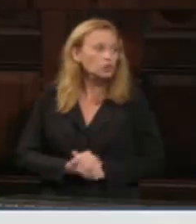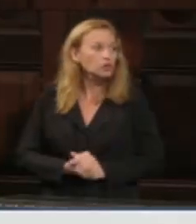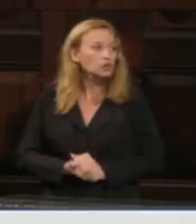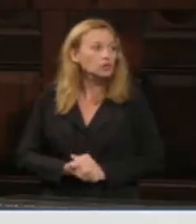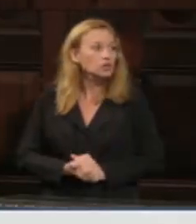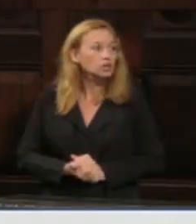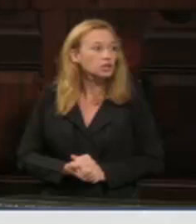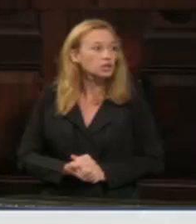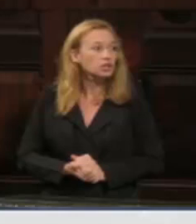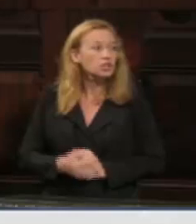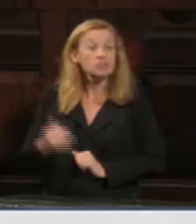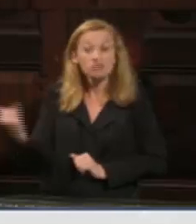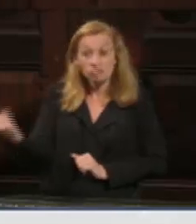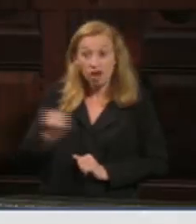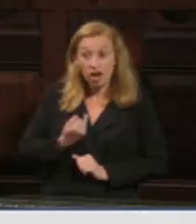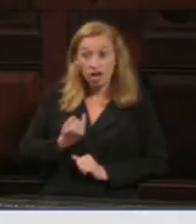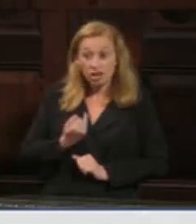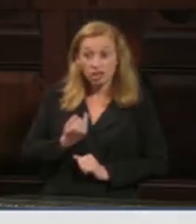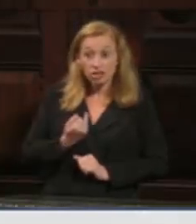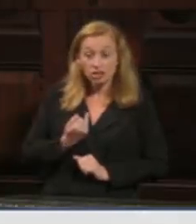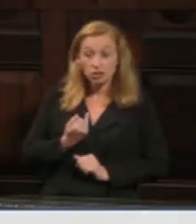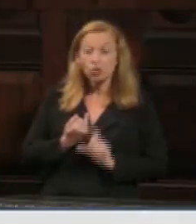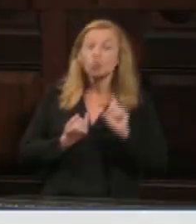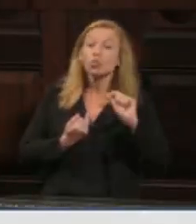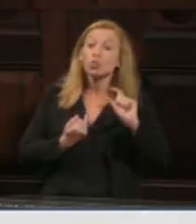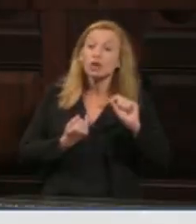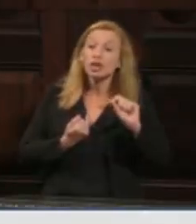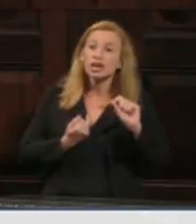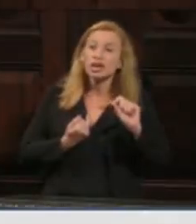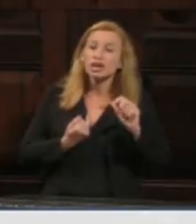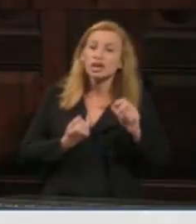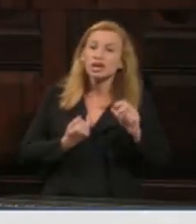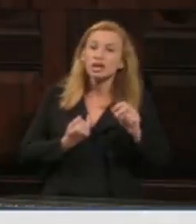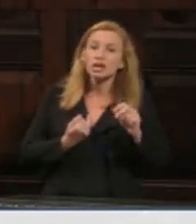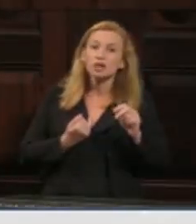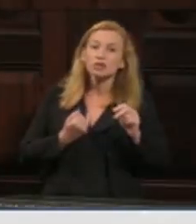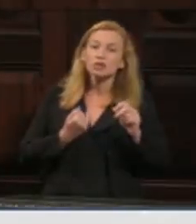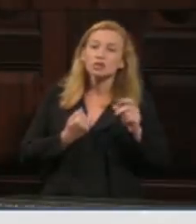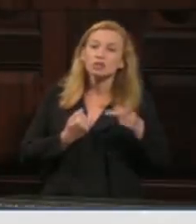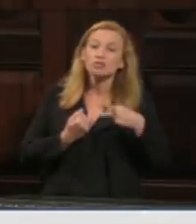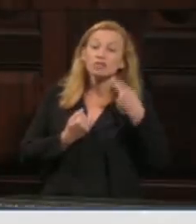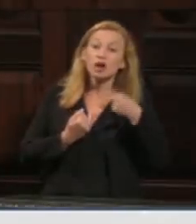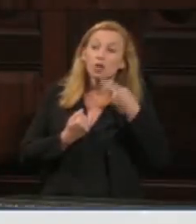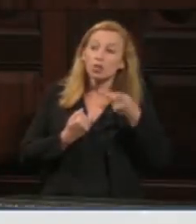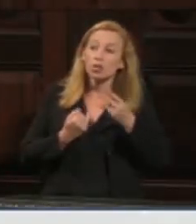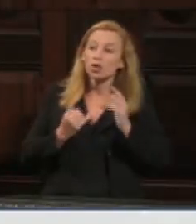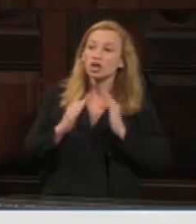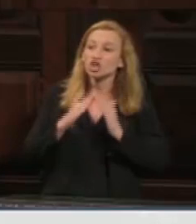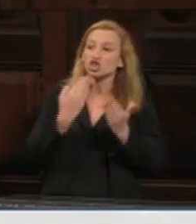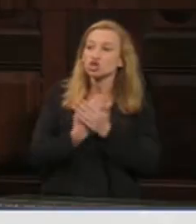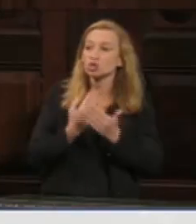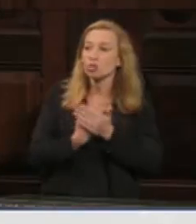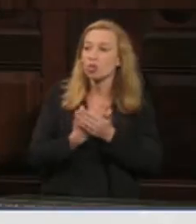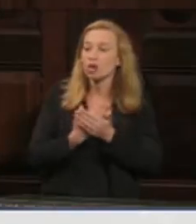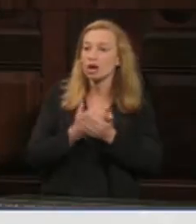conosco, ou fale publicamente o que ele quis dizer com relação ao tema da escola sem partido.